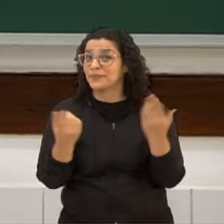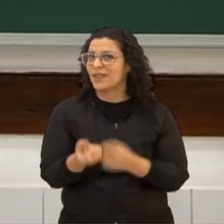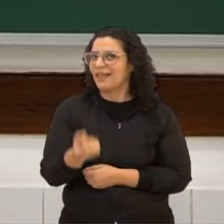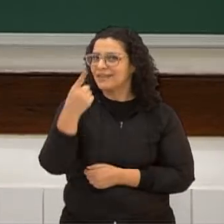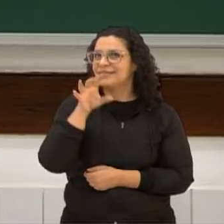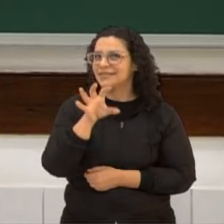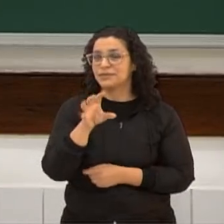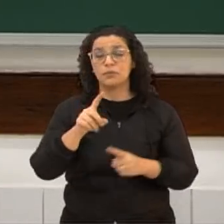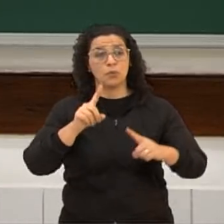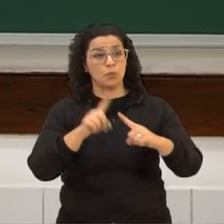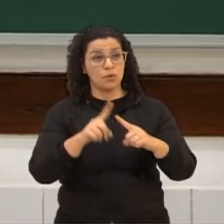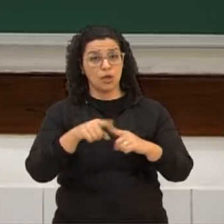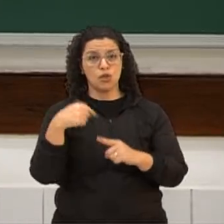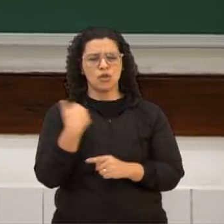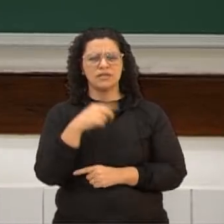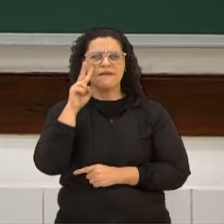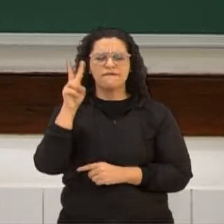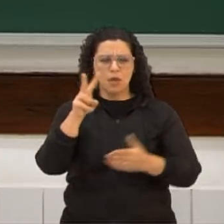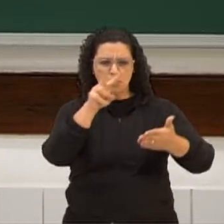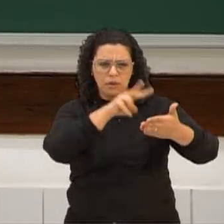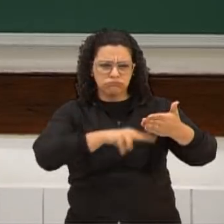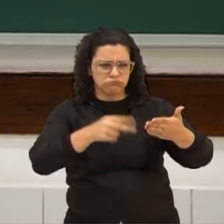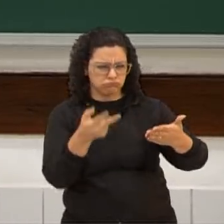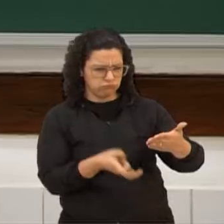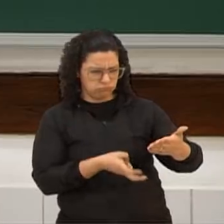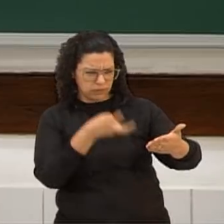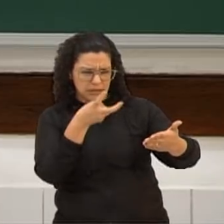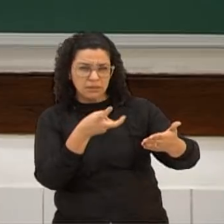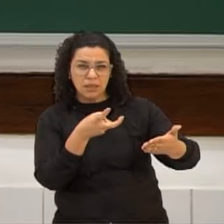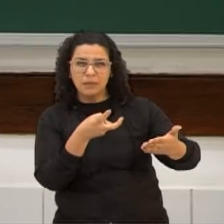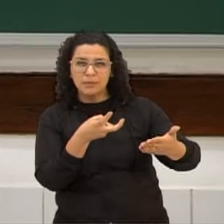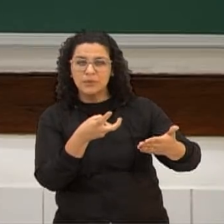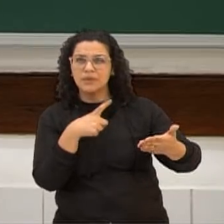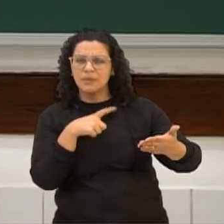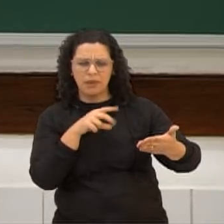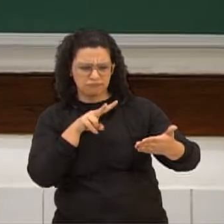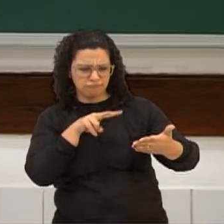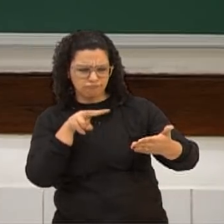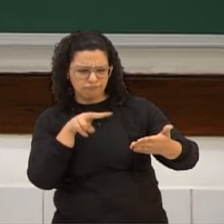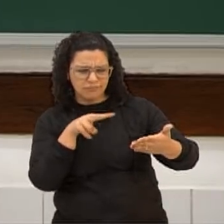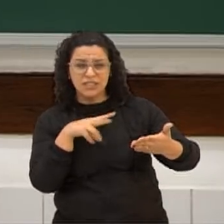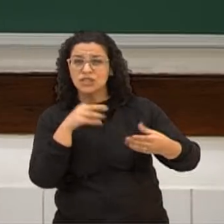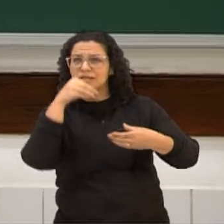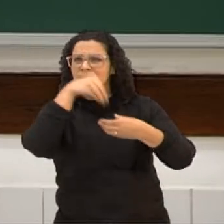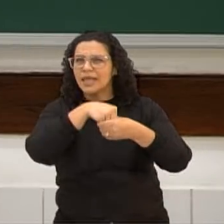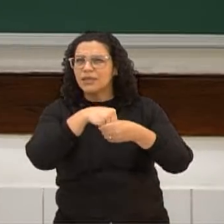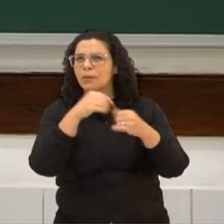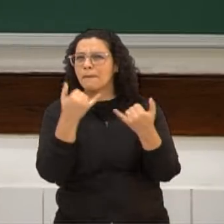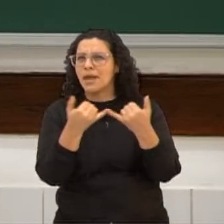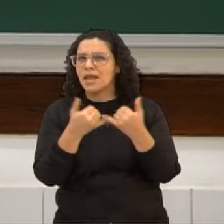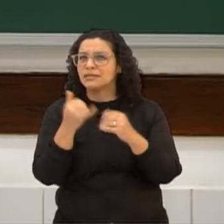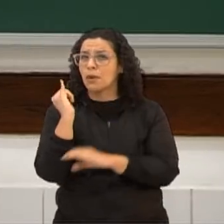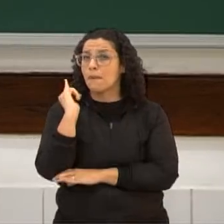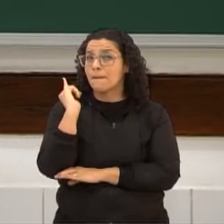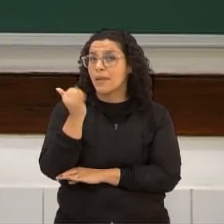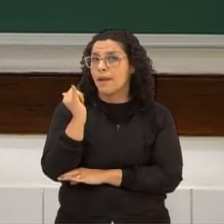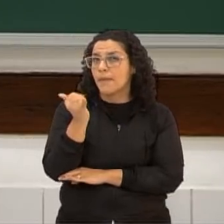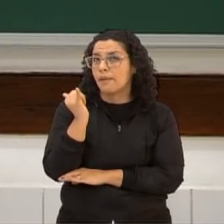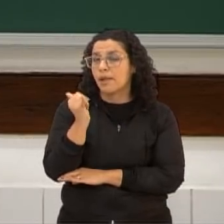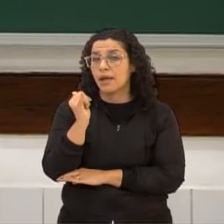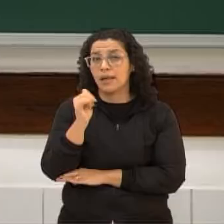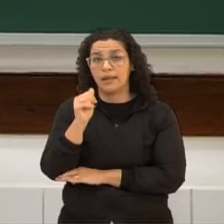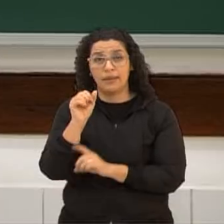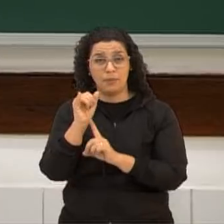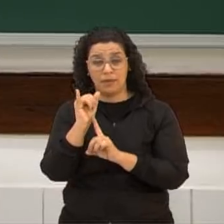tá? Porque quando você olha uma imagem, é aí que entra a questão da história em quadrinho, que ela vai estar anexada a uma narrativa. Quer dizer, você